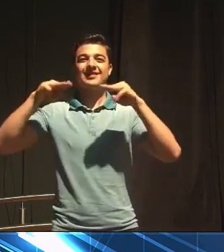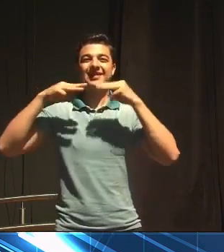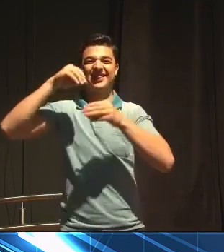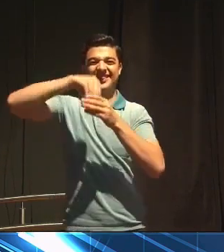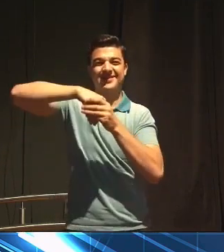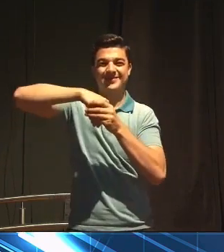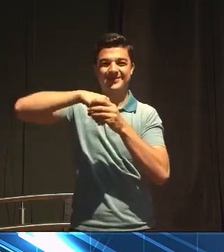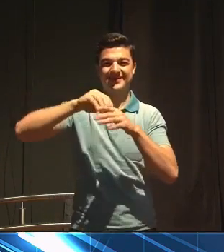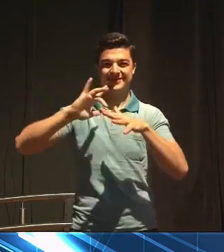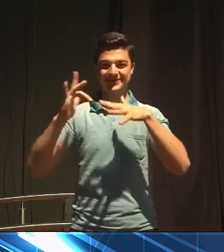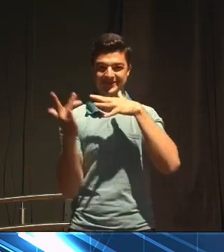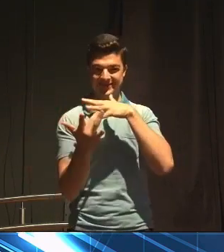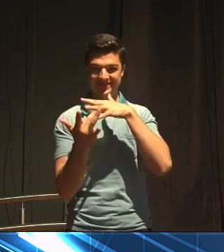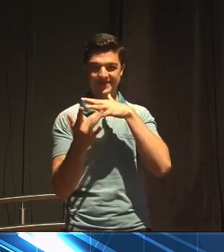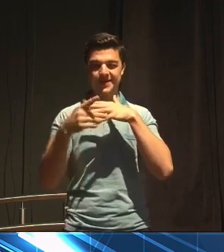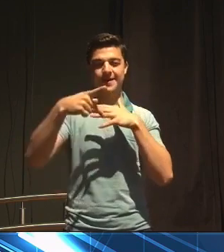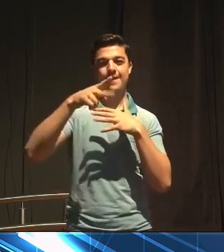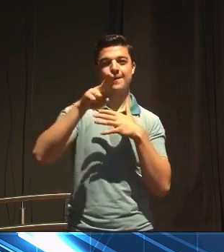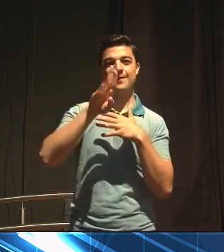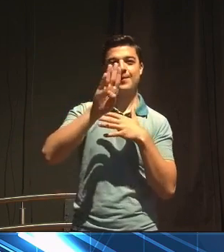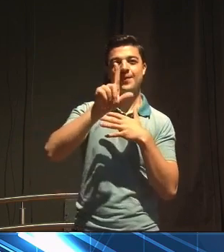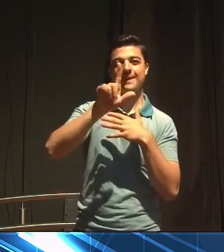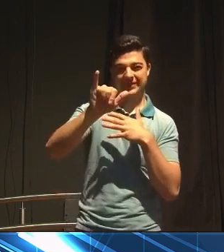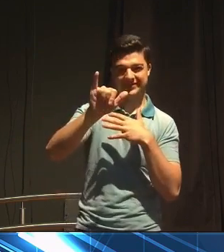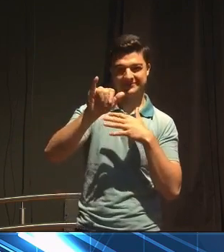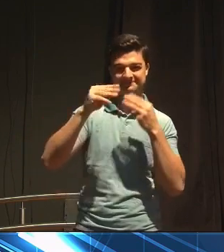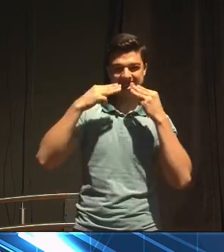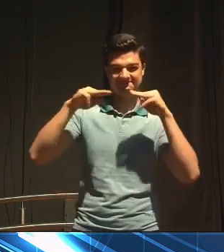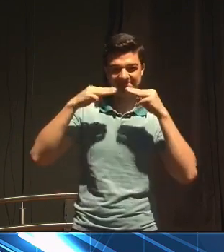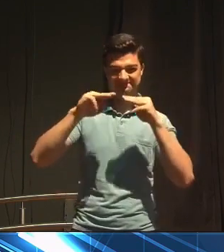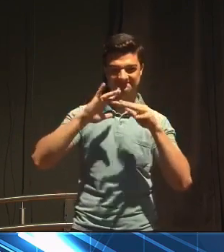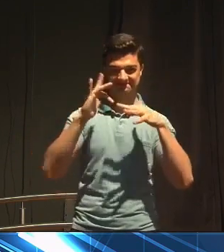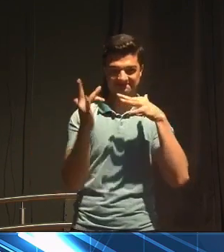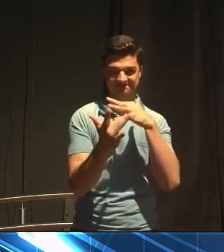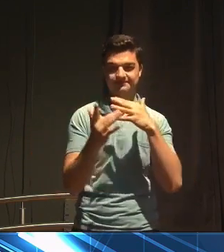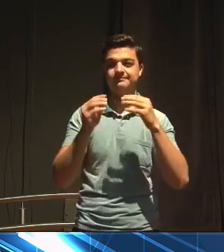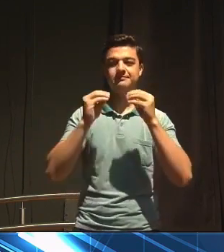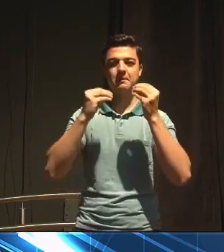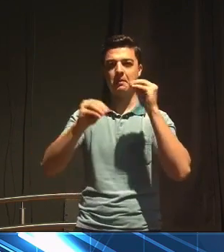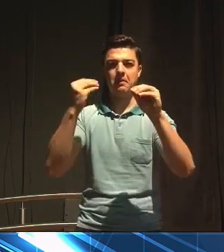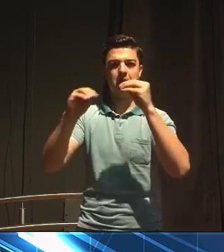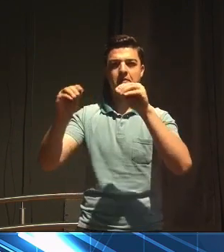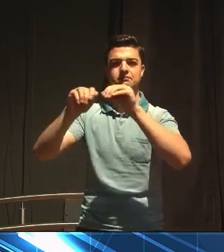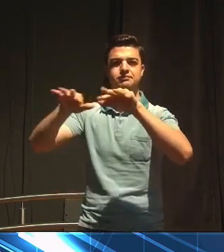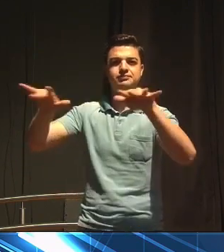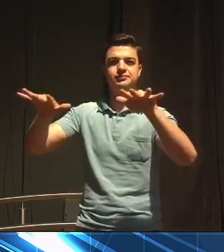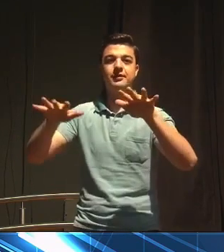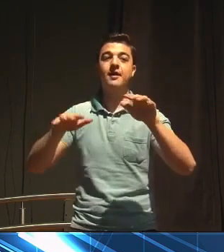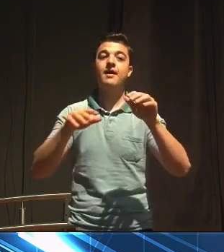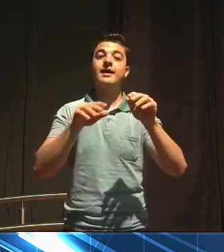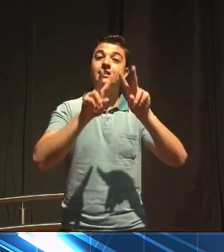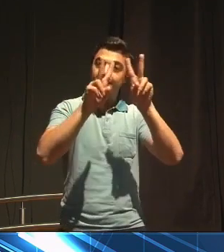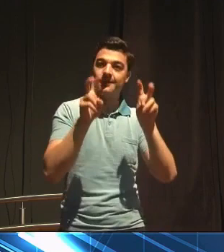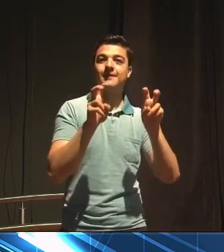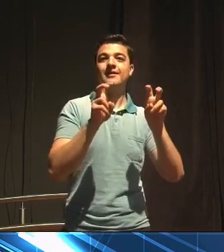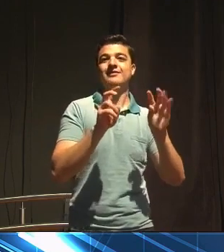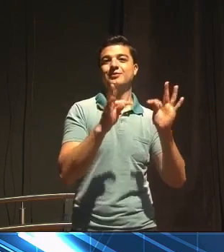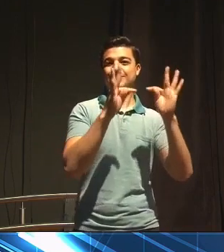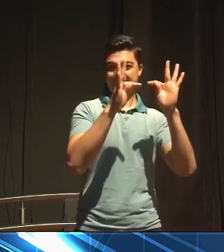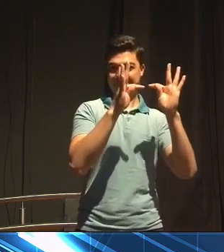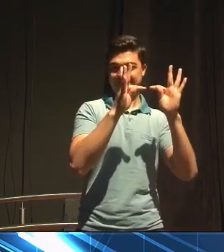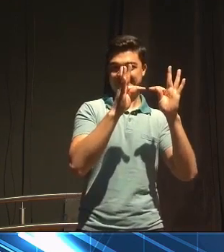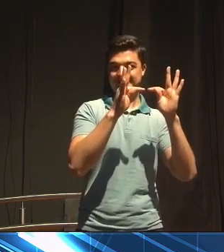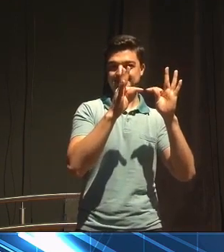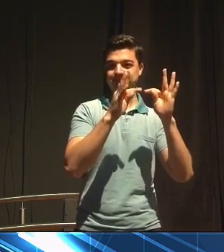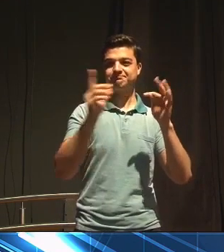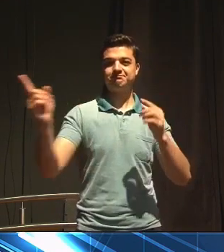isso que eles querem agora, fazer público a gente, porque lógico que o público está ali assistindo a gente. E aí, é